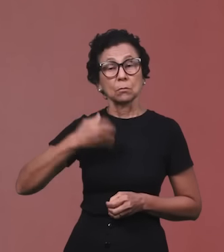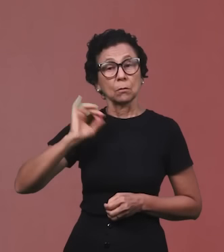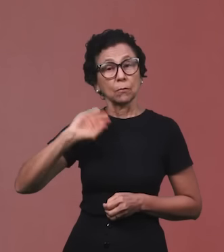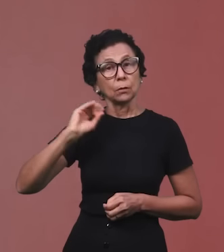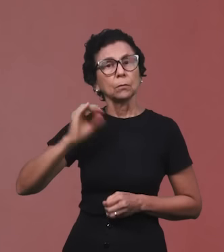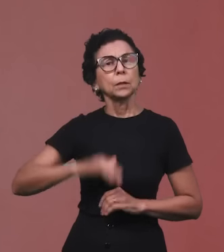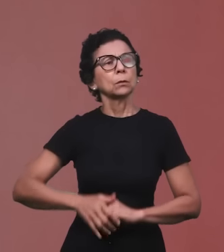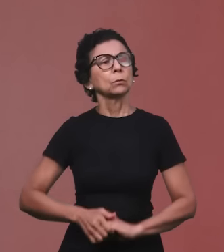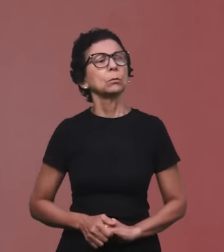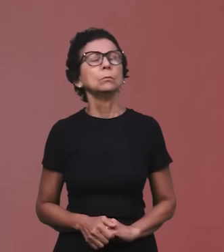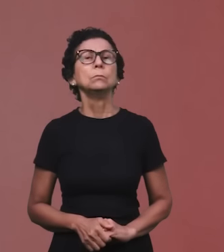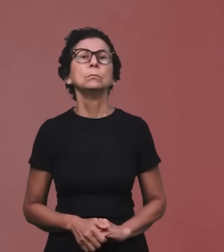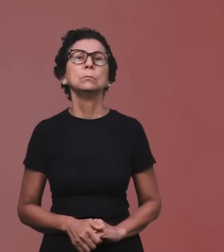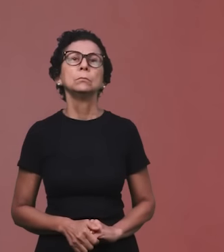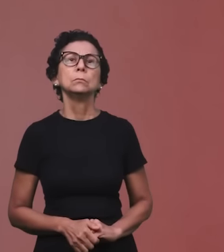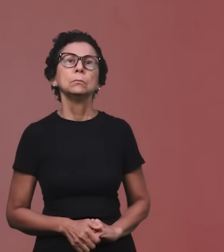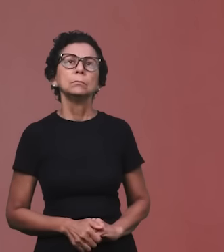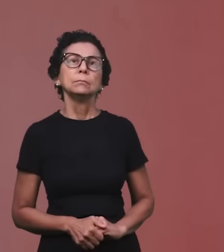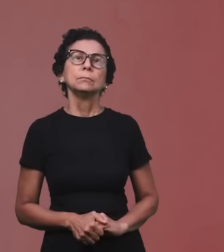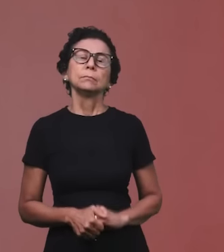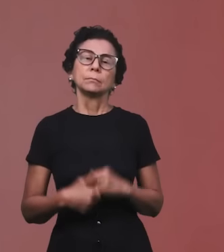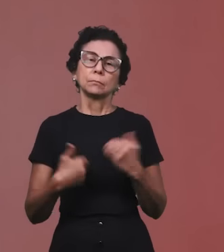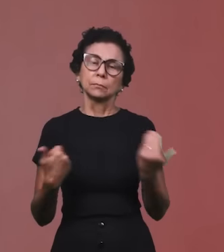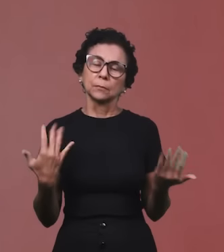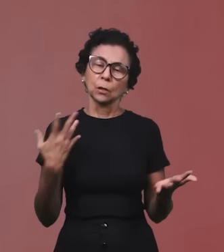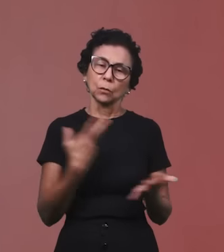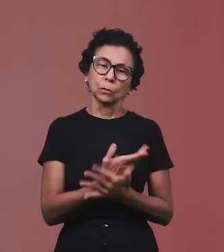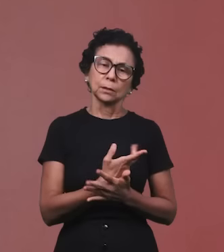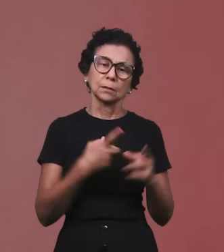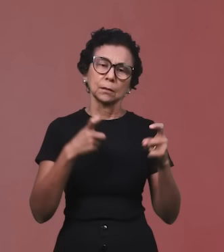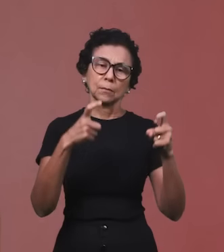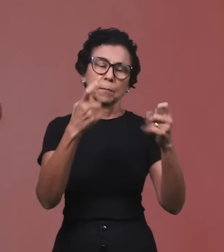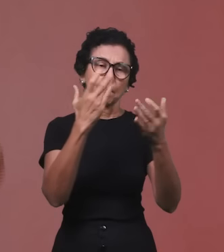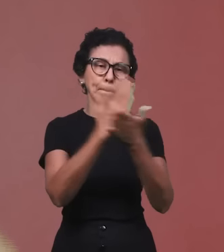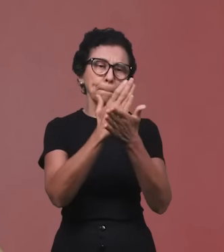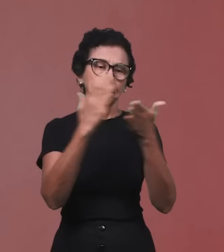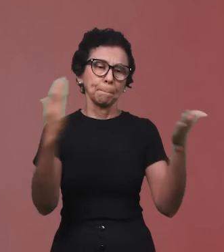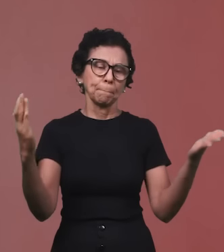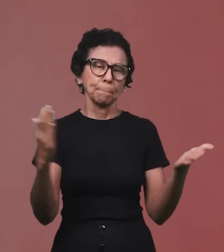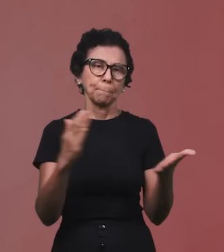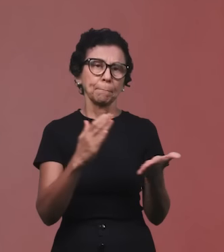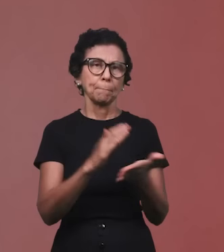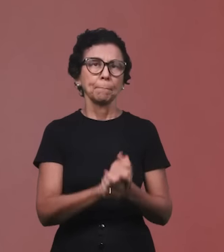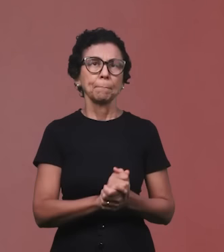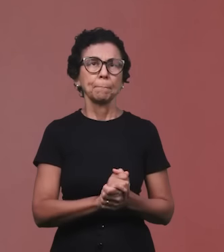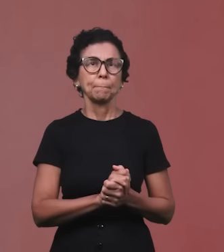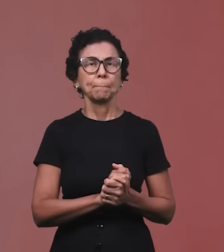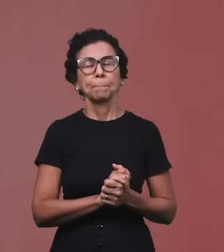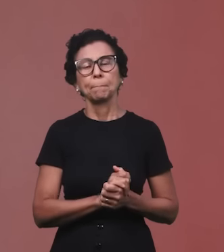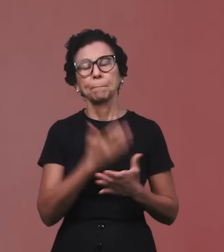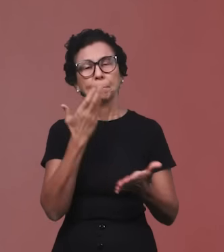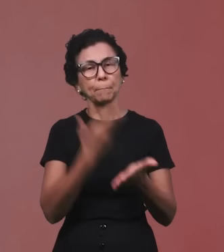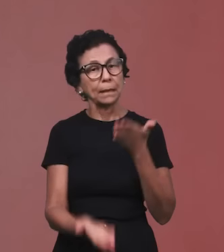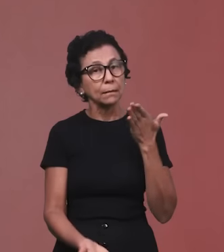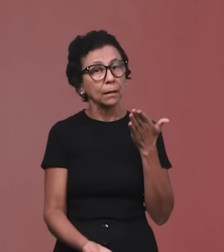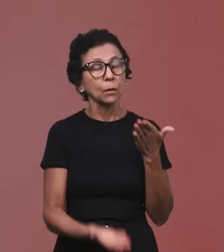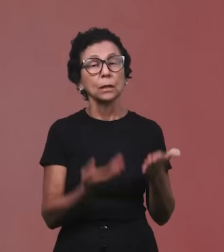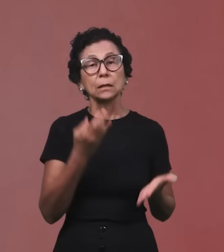a confiança que ele tinha. Acabe pereceu na batalha. Quer dizer, foi trágico para ele. Então, não